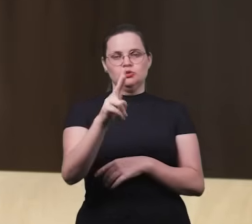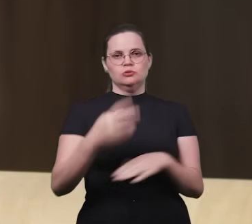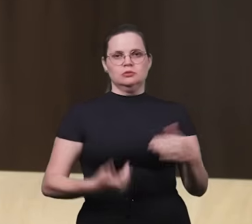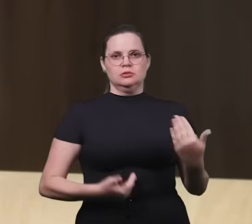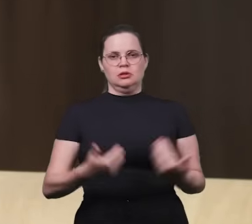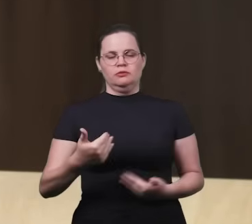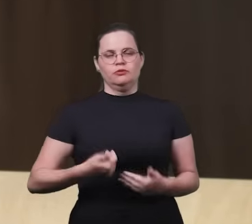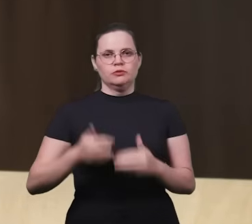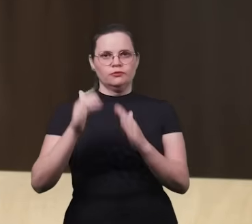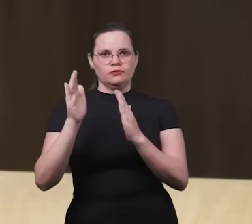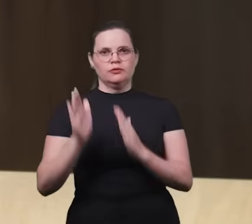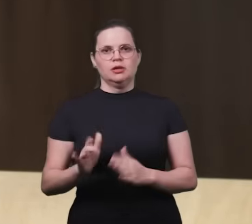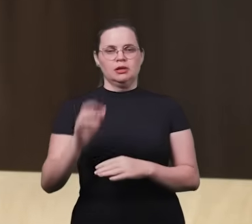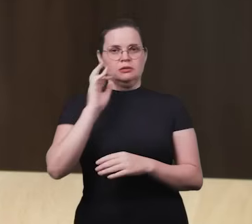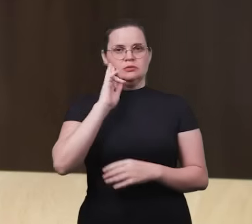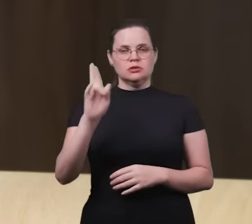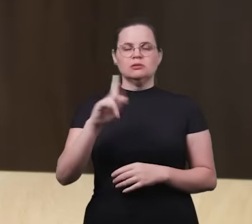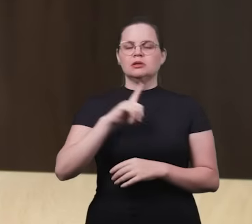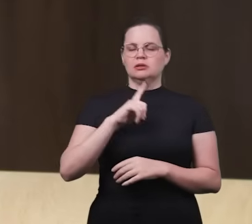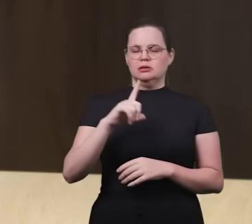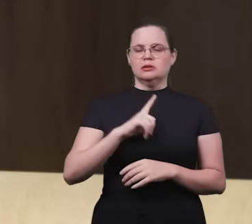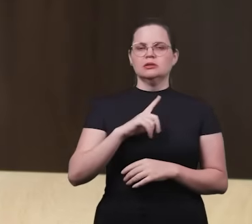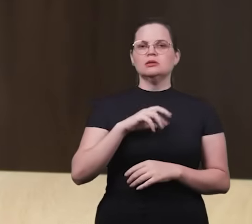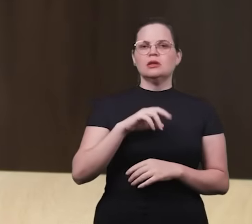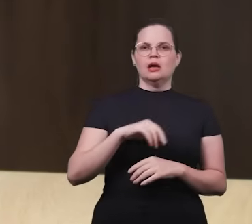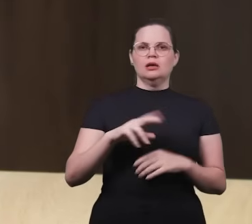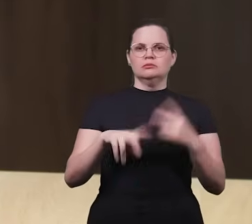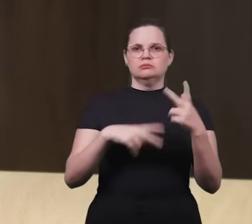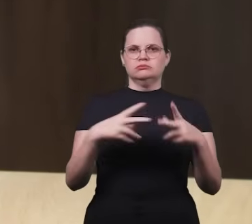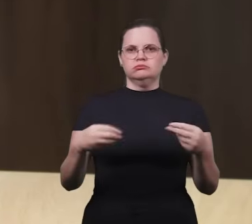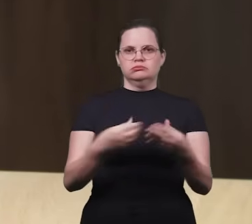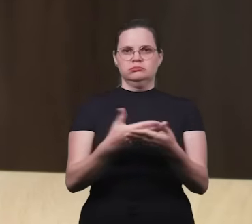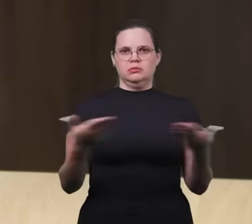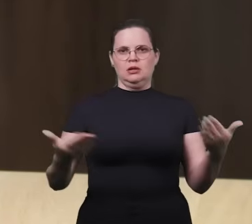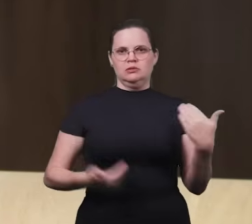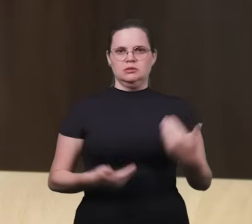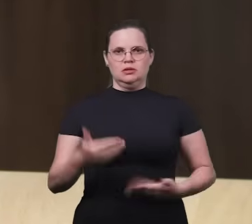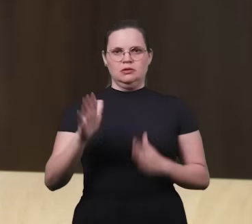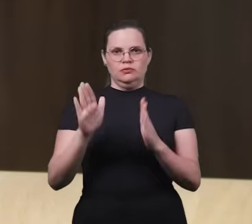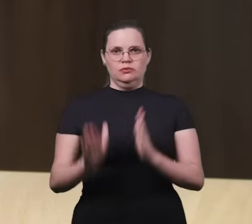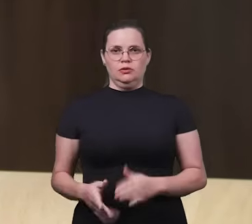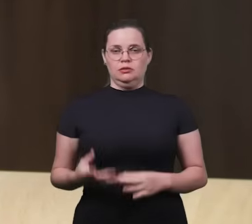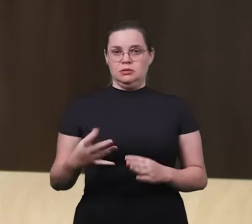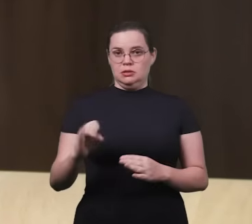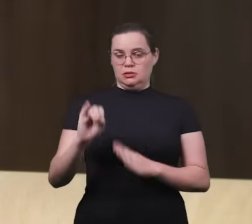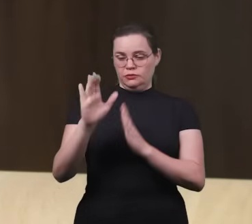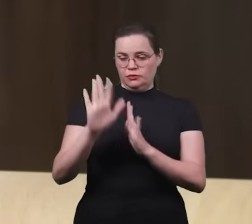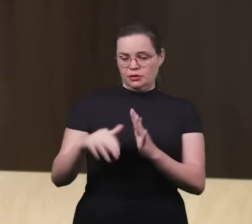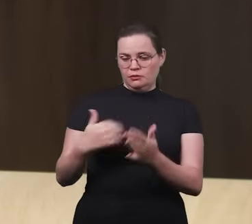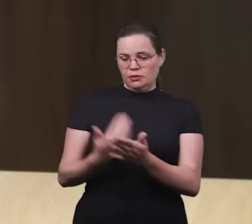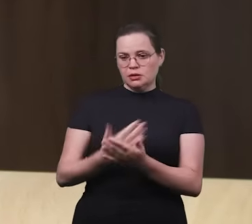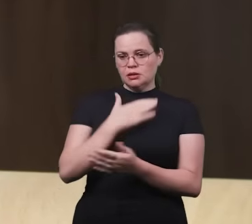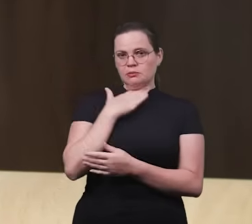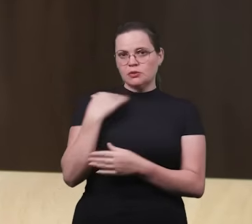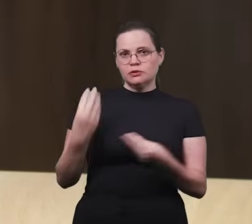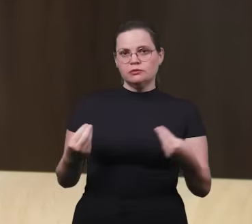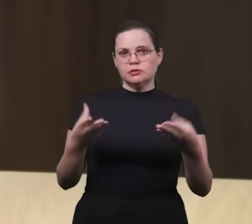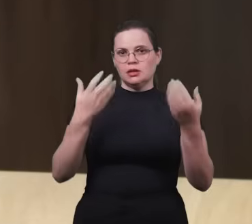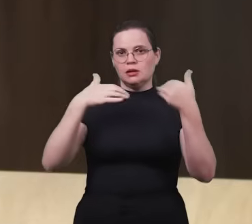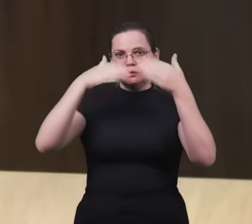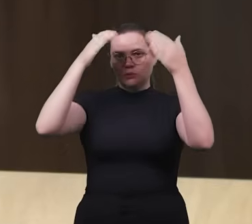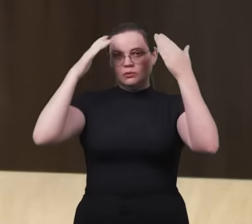sabemos que há recompensas para os fiéis. Ser fiel até a morte e dar-te-ei a coroa da